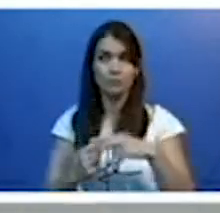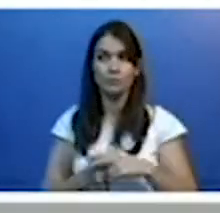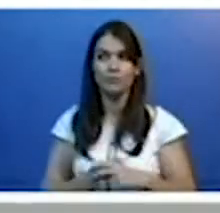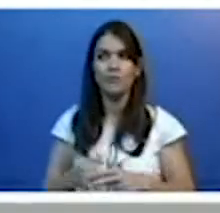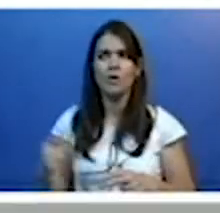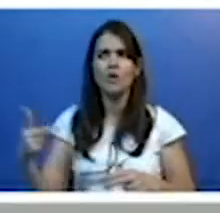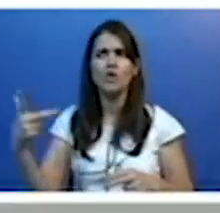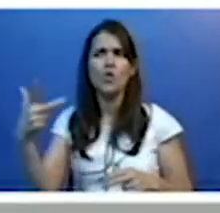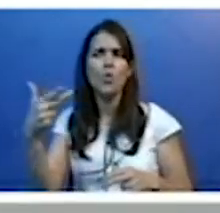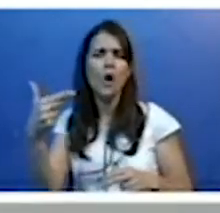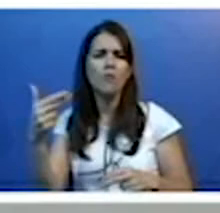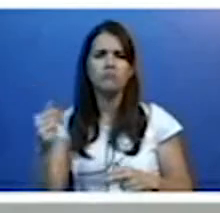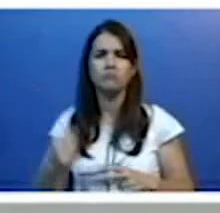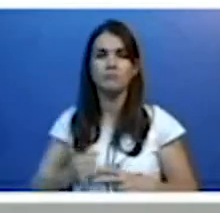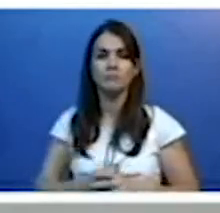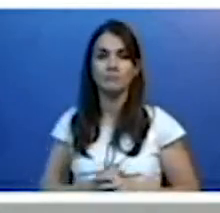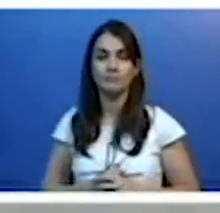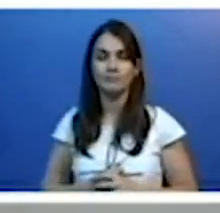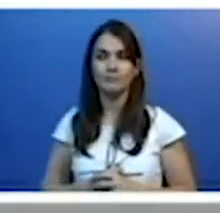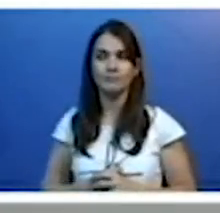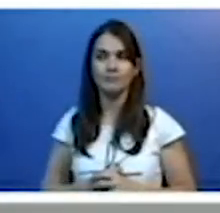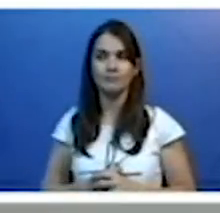igual